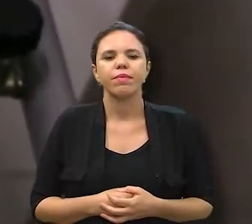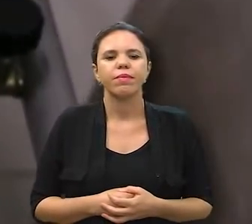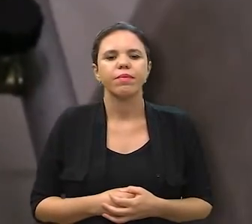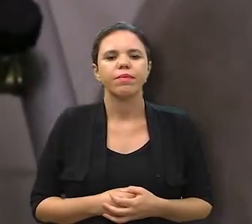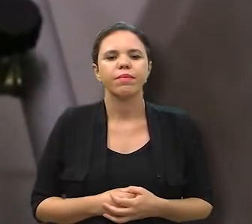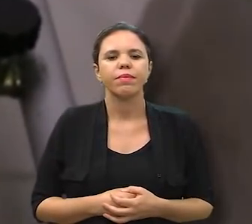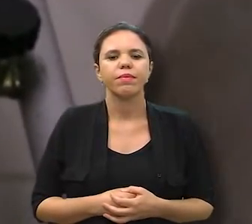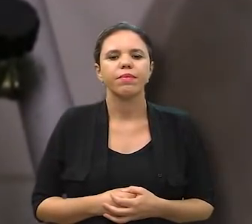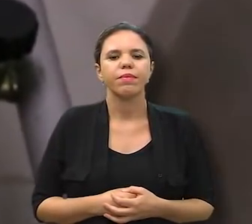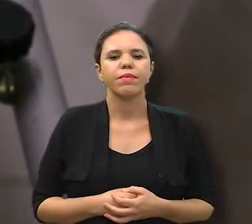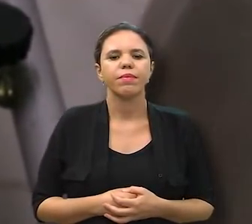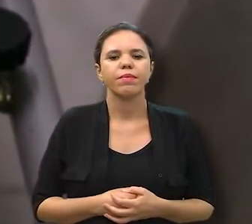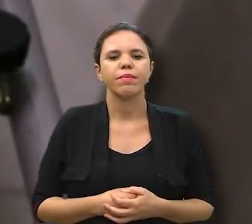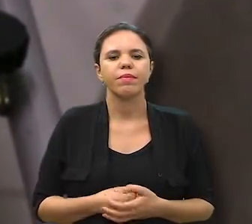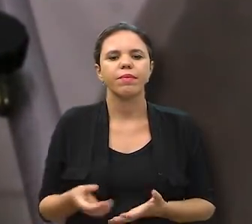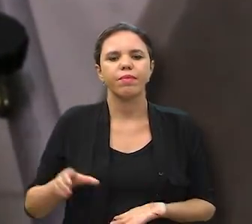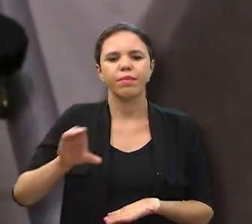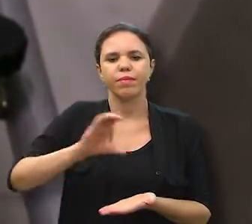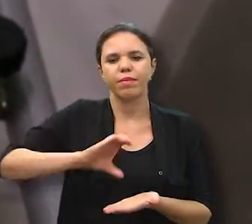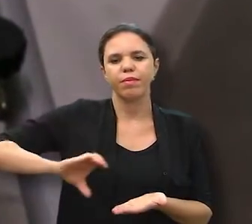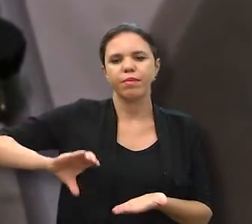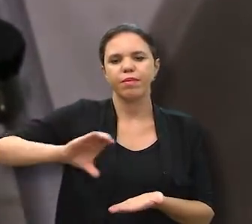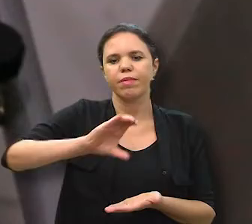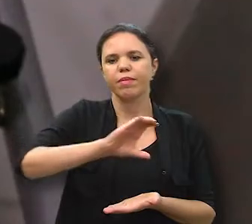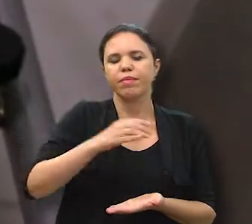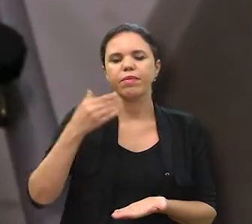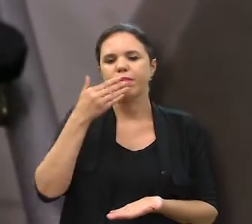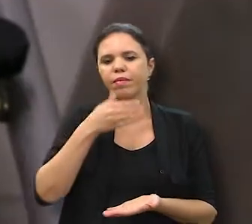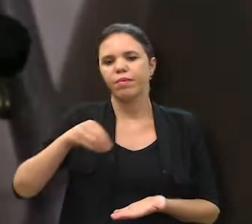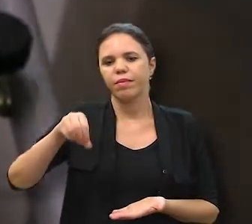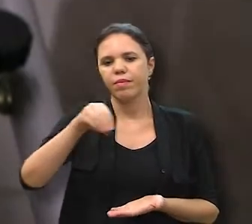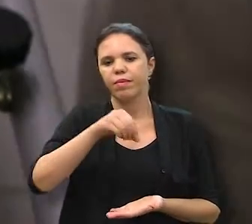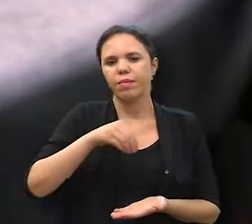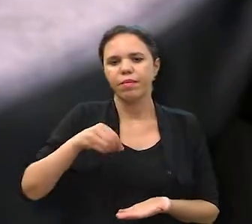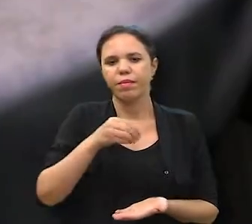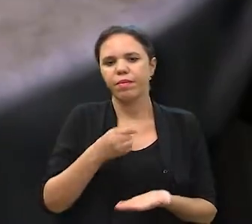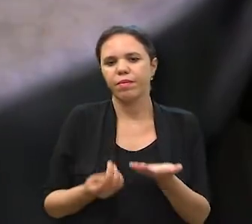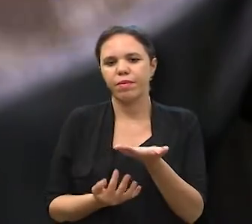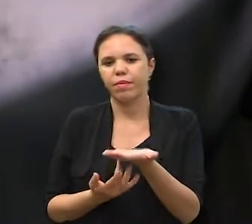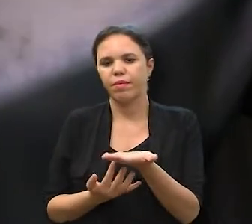Vamos começar pela calda. Você vai colocar o açúcar na